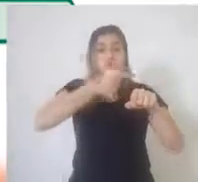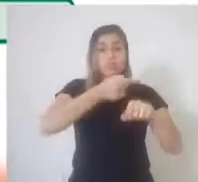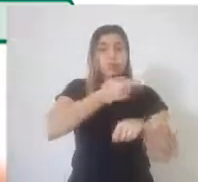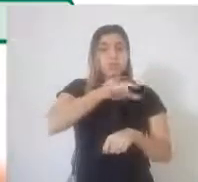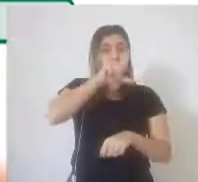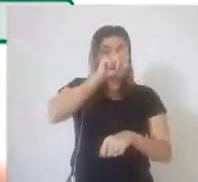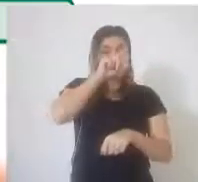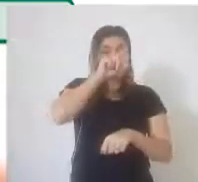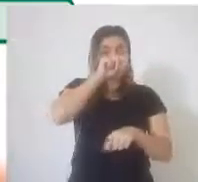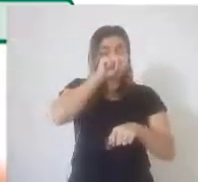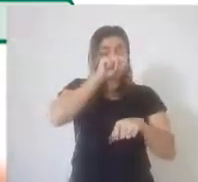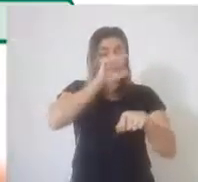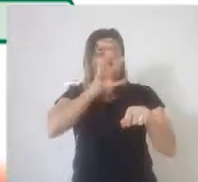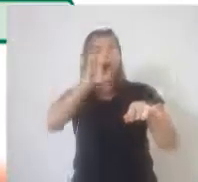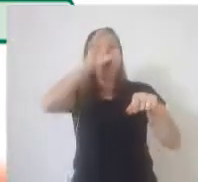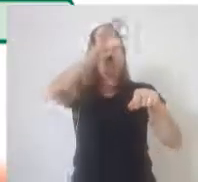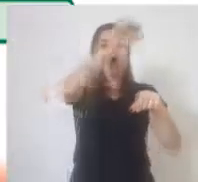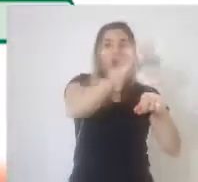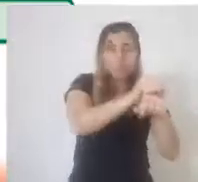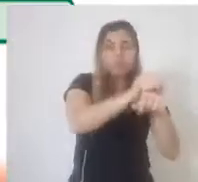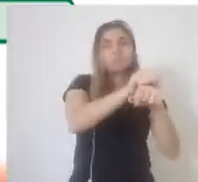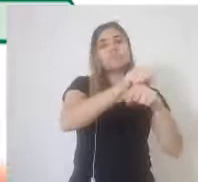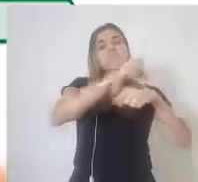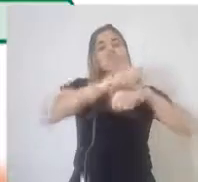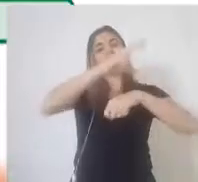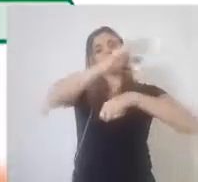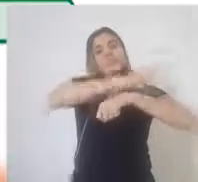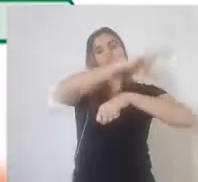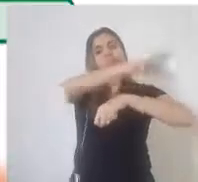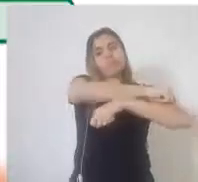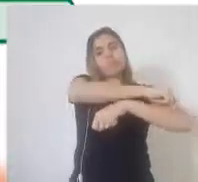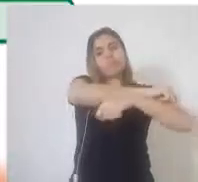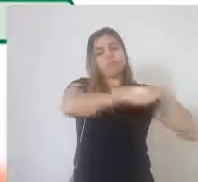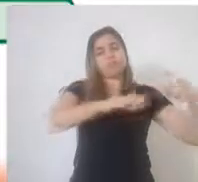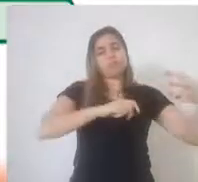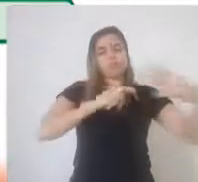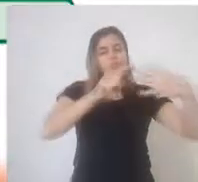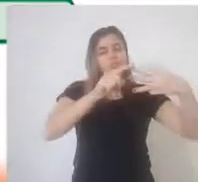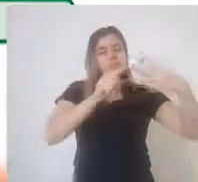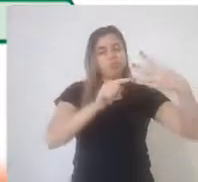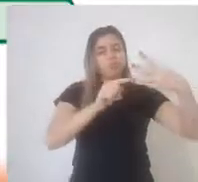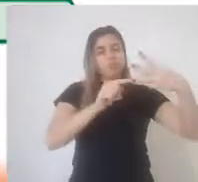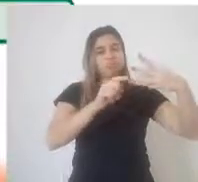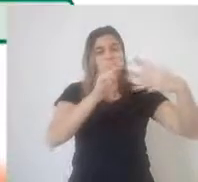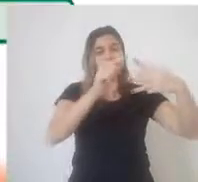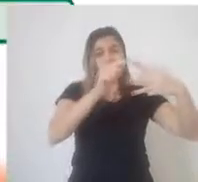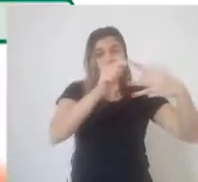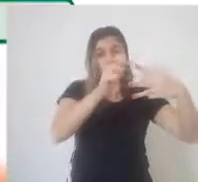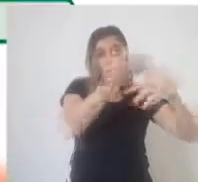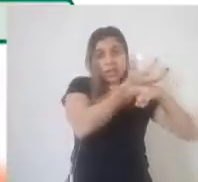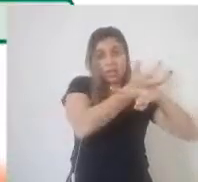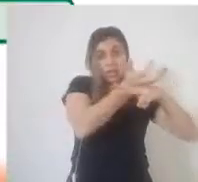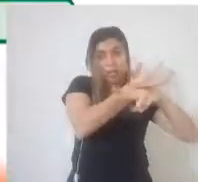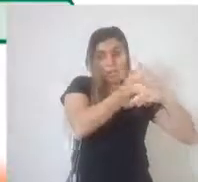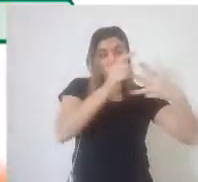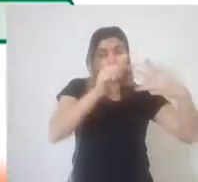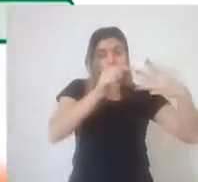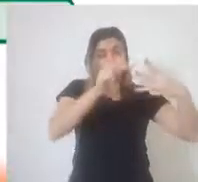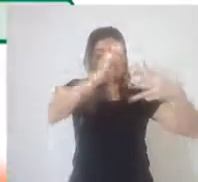pássaros. Daqui do lado direito a gente tem 8 toneladas, né, de